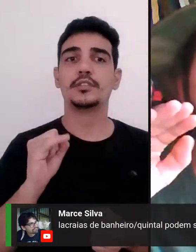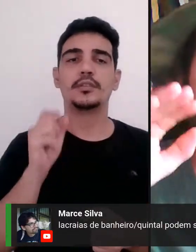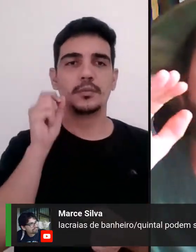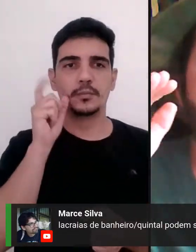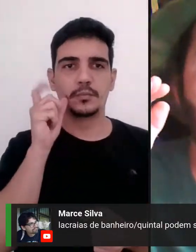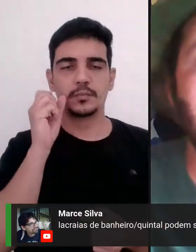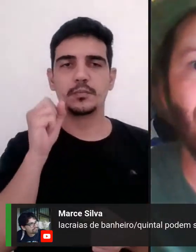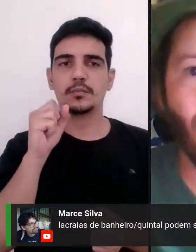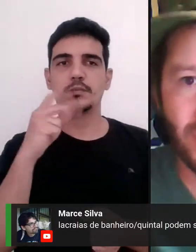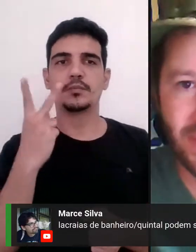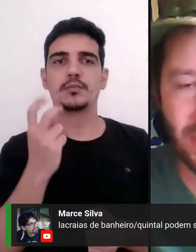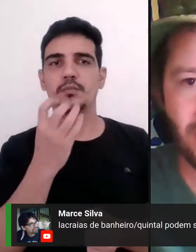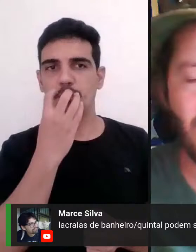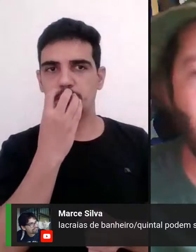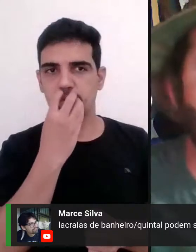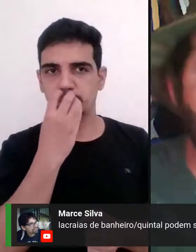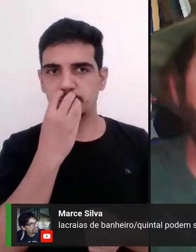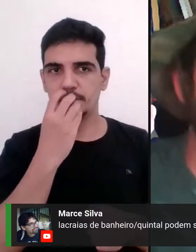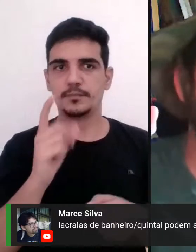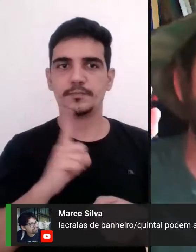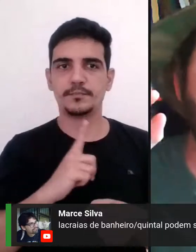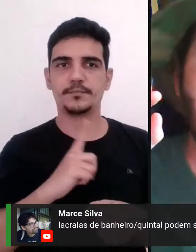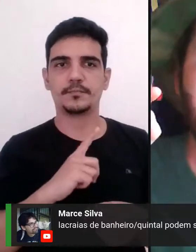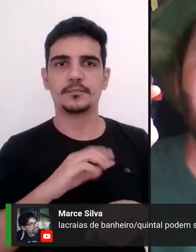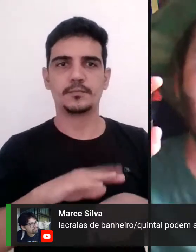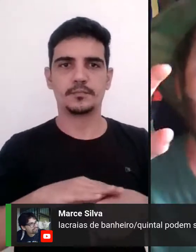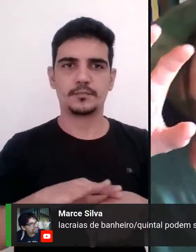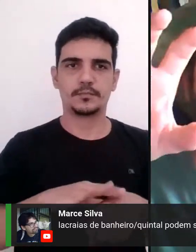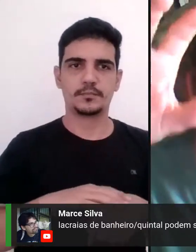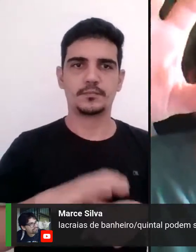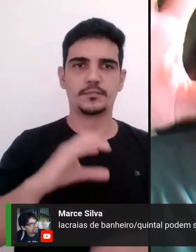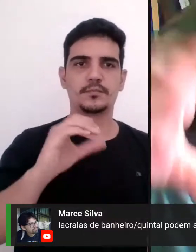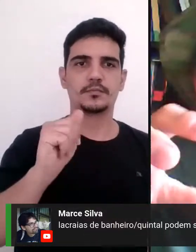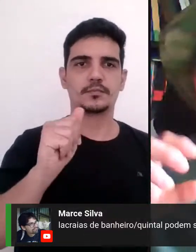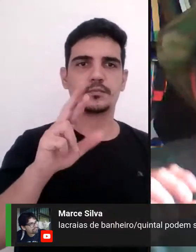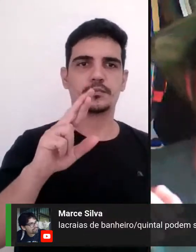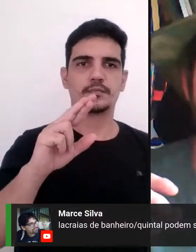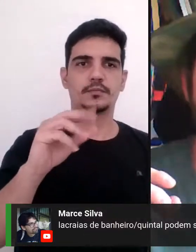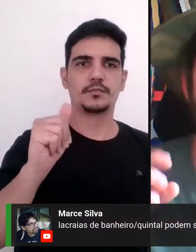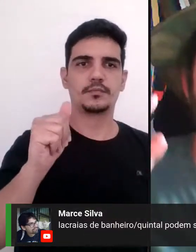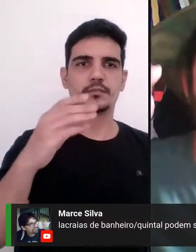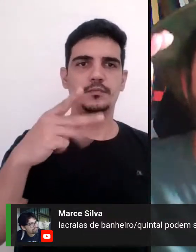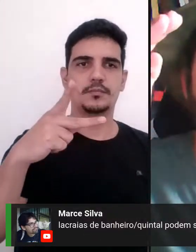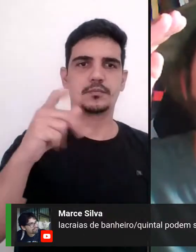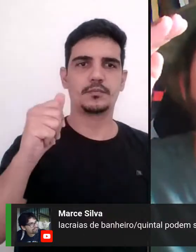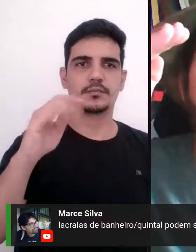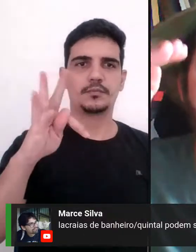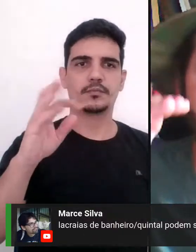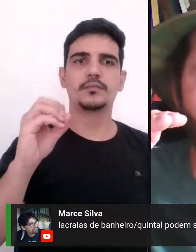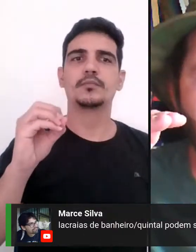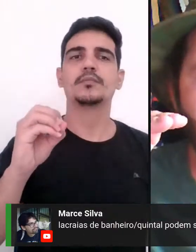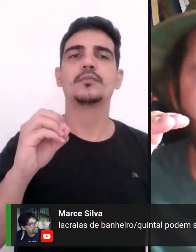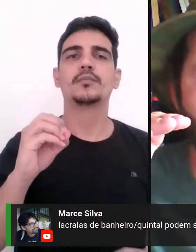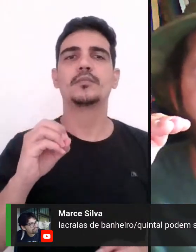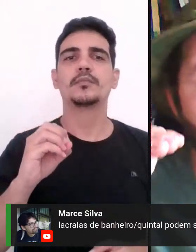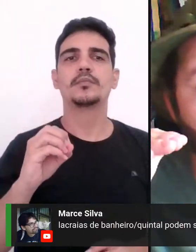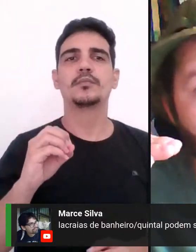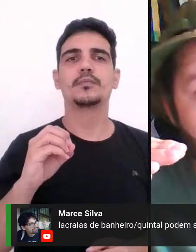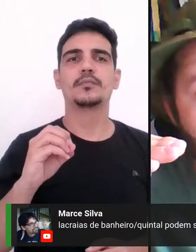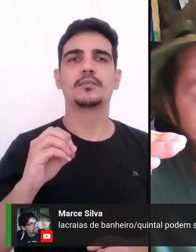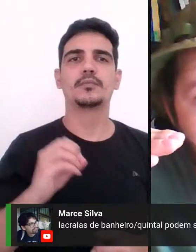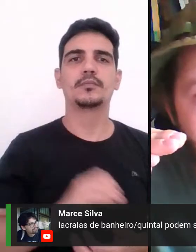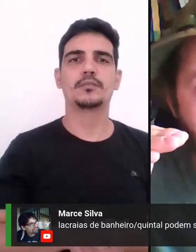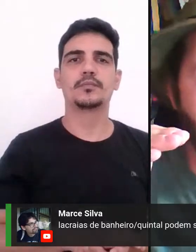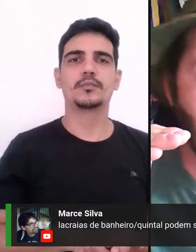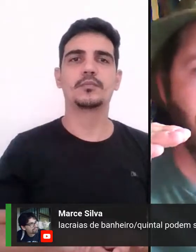o que a gente chama de erliquiose, que é uma bactéria que vai atacar o sistema imunológico do cachorro. Então, o que acontece? O sistema imunológico do cachorro está